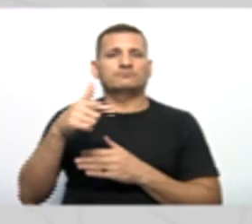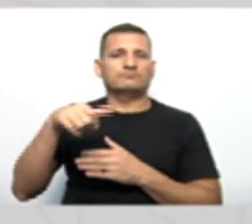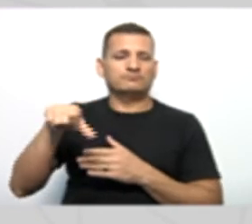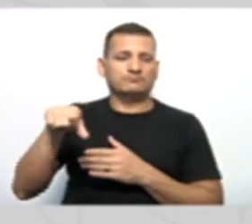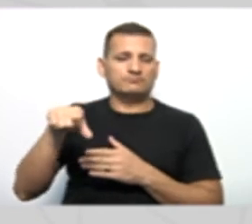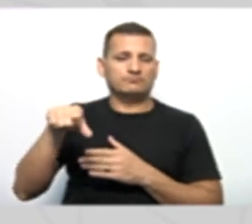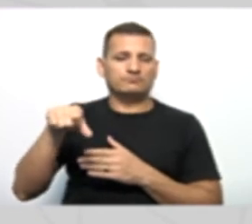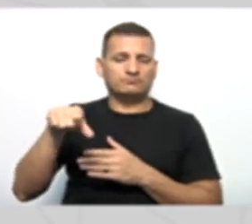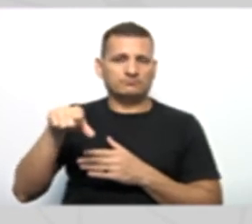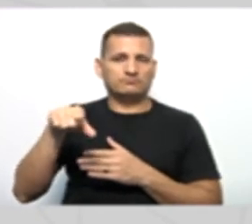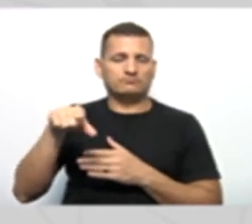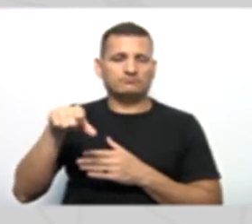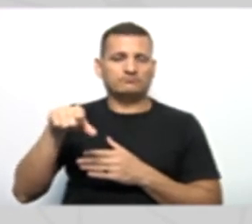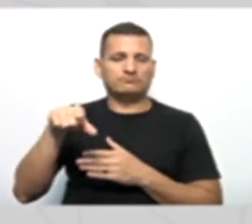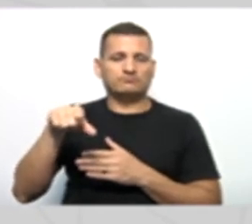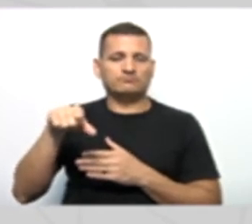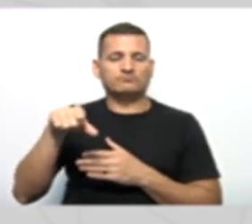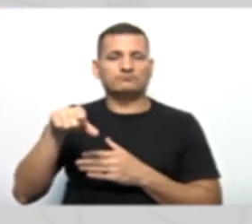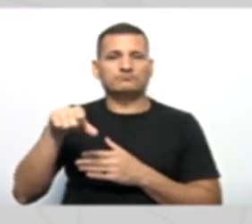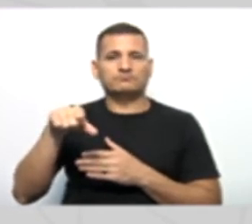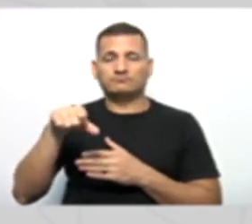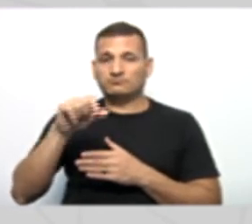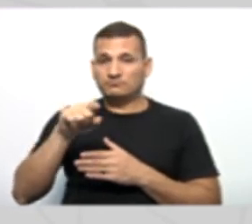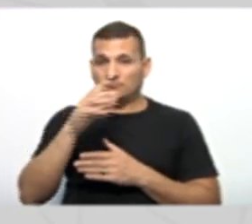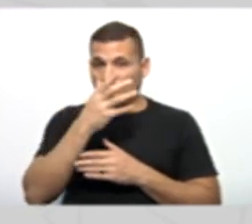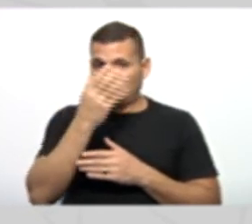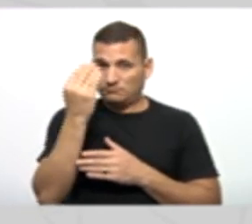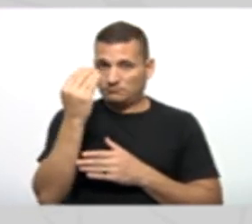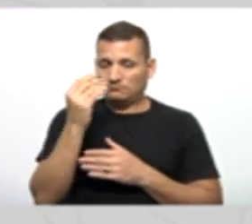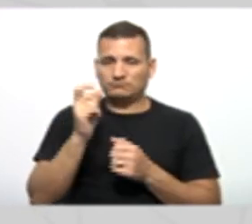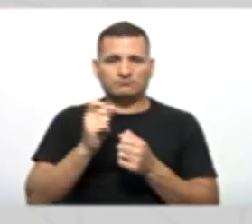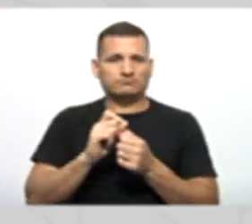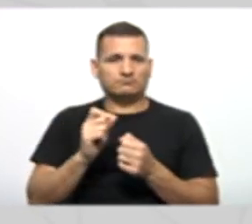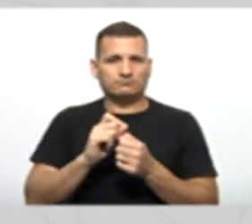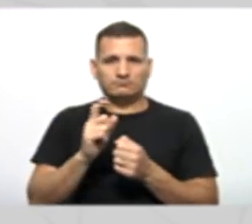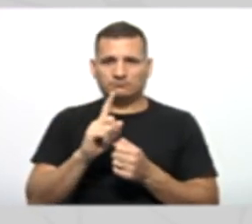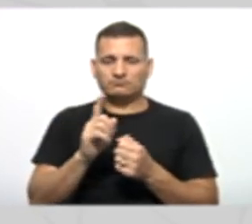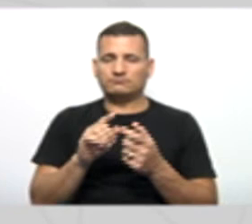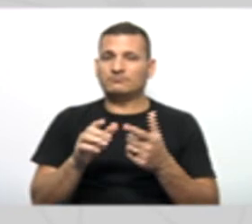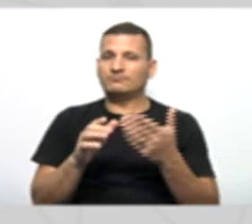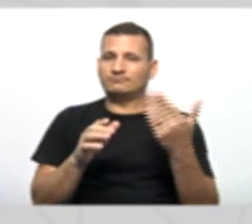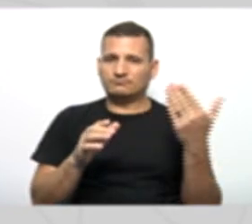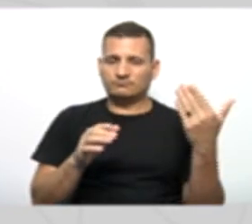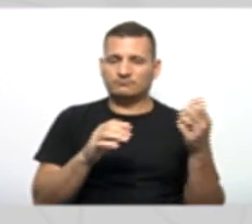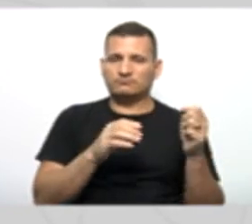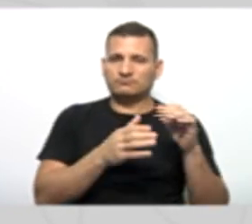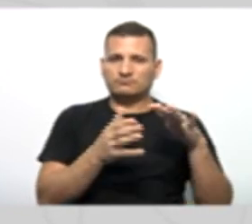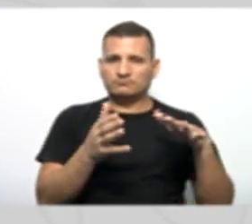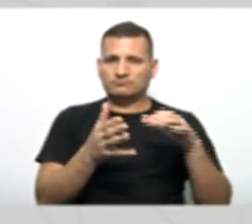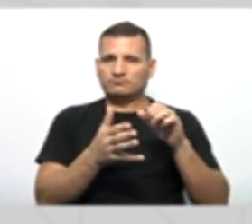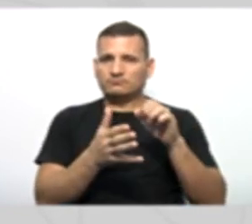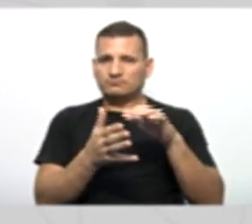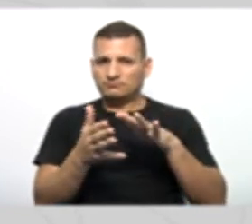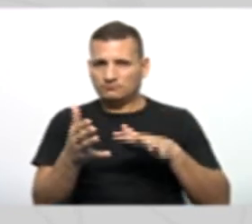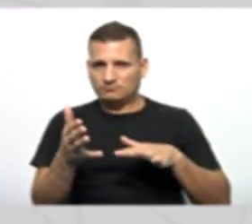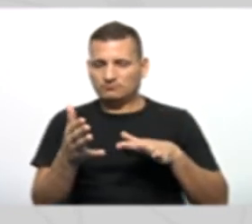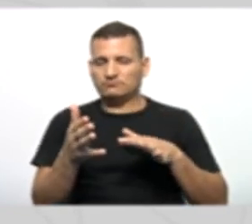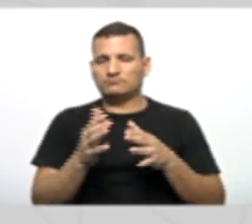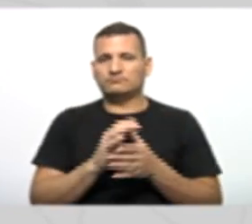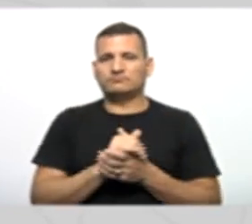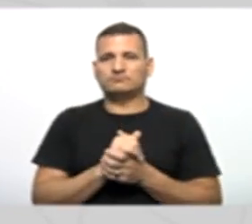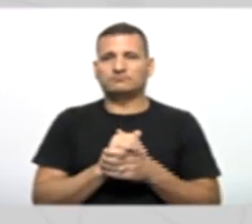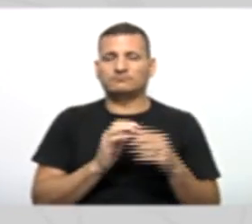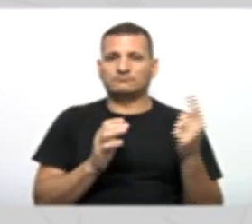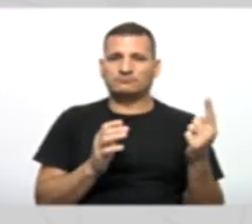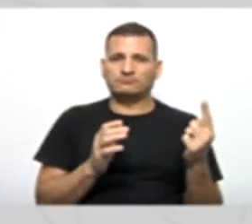dá para você fazer essa tarefa. Não esqueça de fazer as anteriores, né? A atividade de percurso 2, a